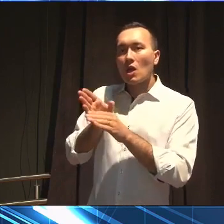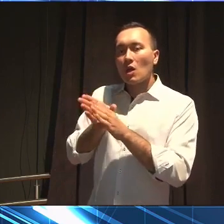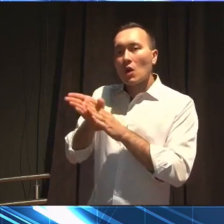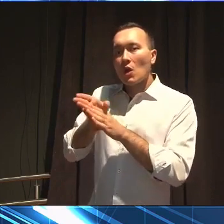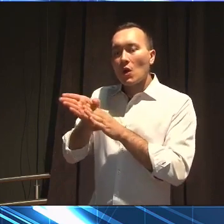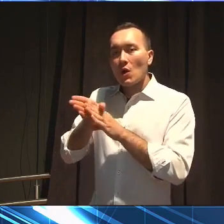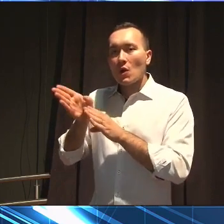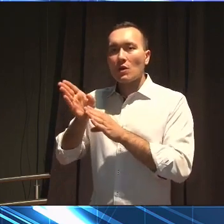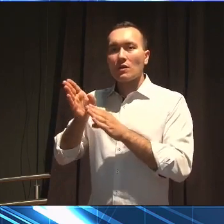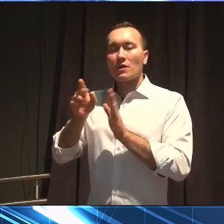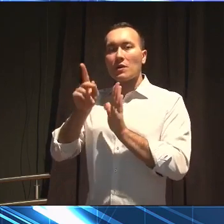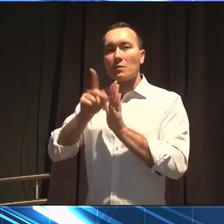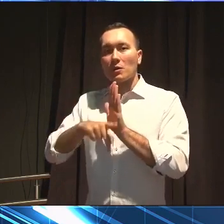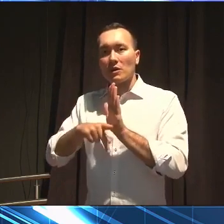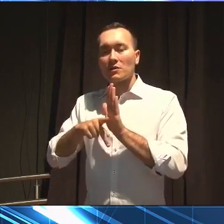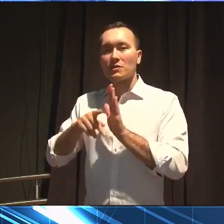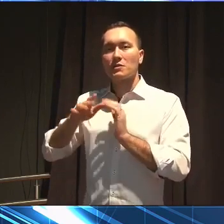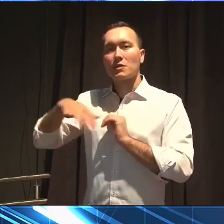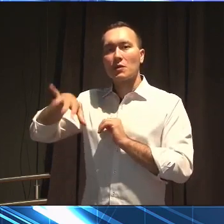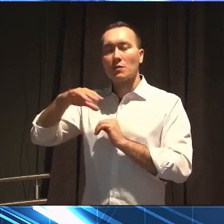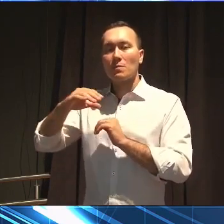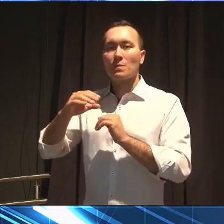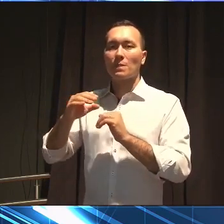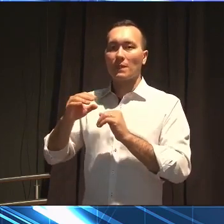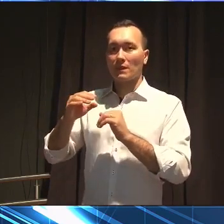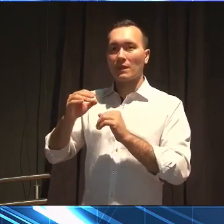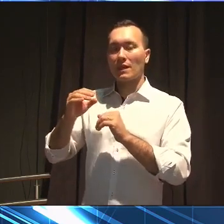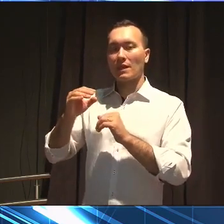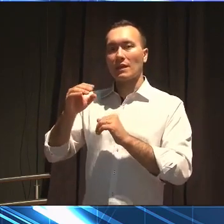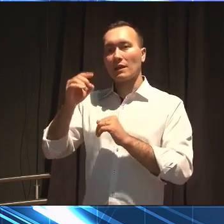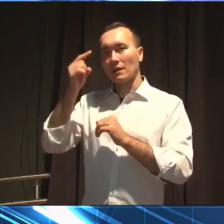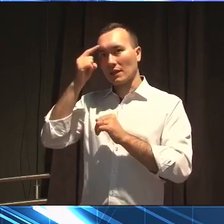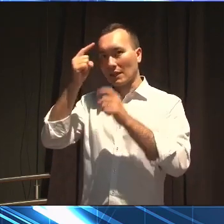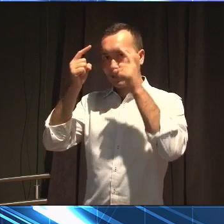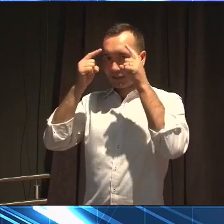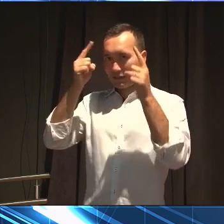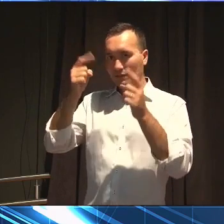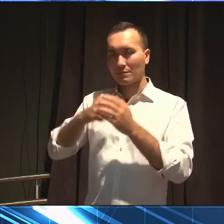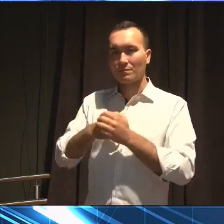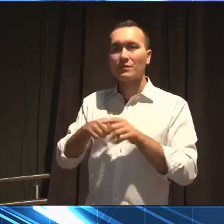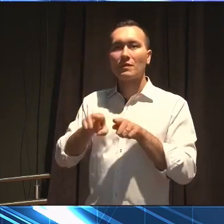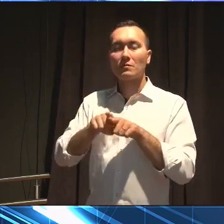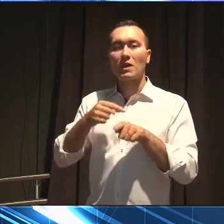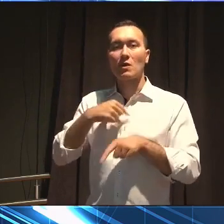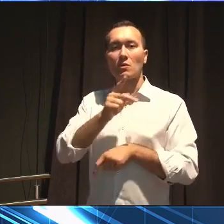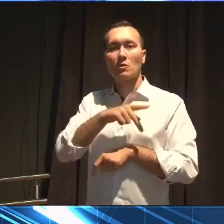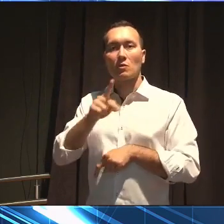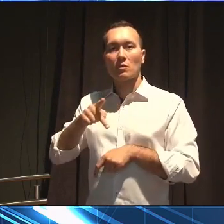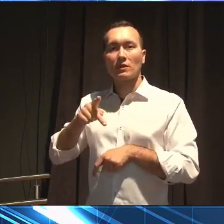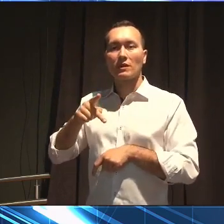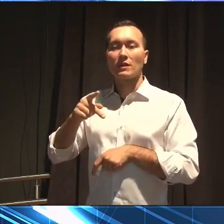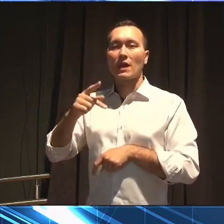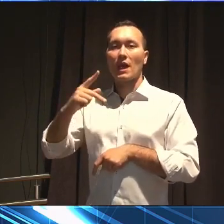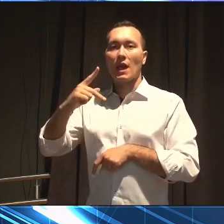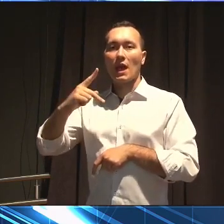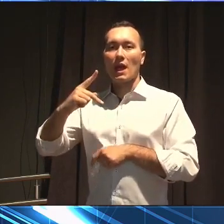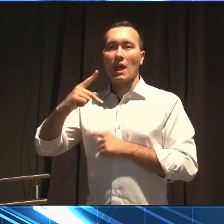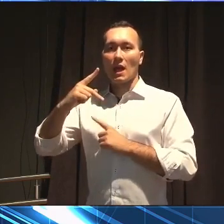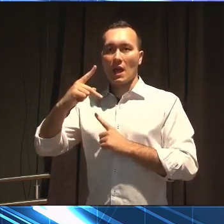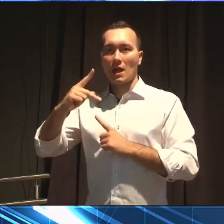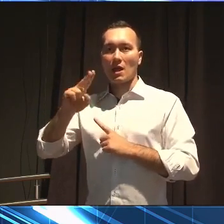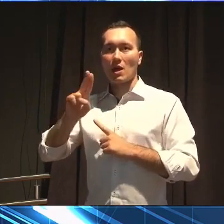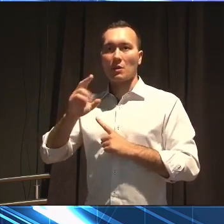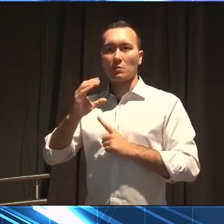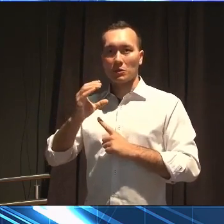de ideação, além de ser professora na PUC-RS, no curso de design e coordenadora